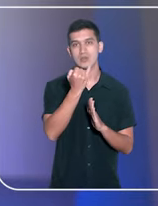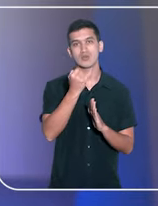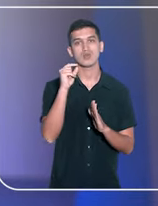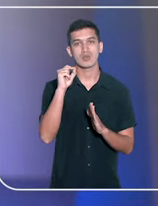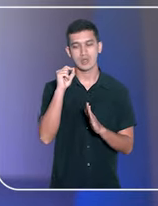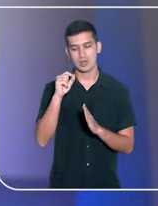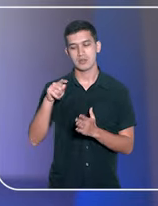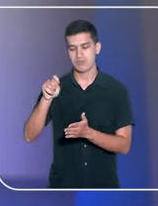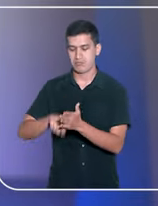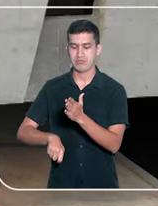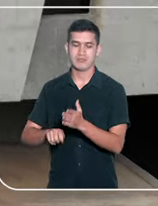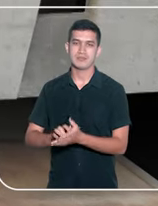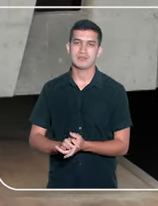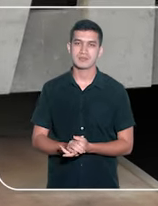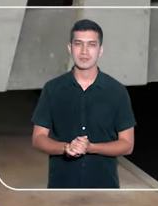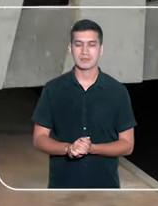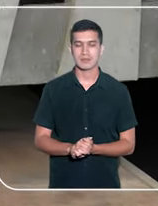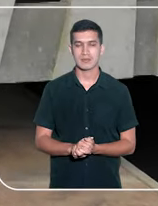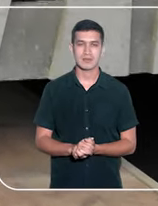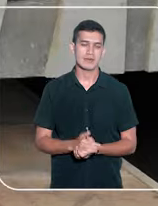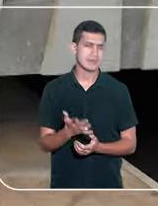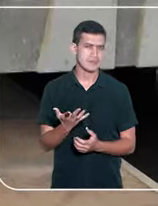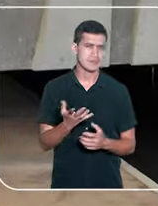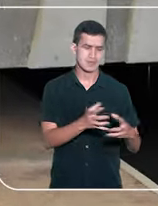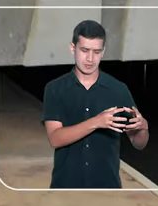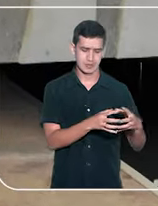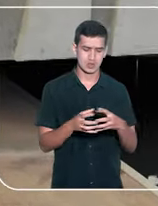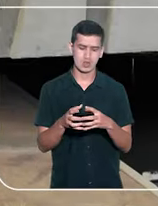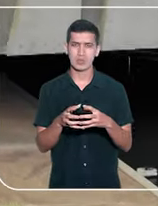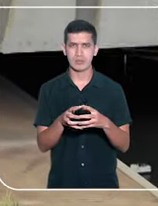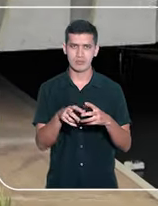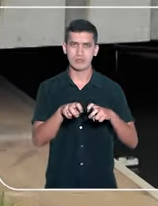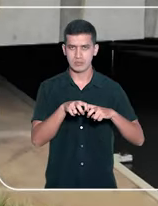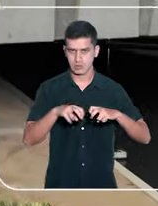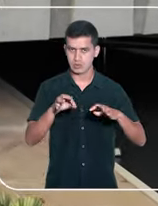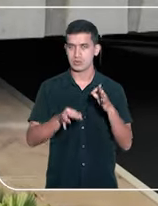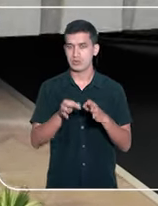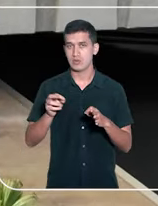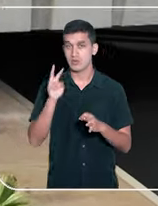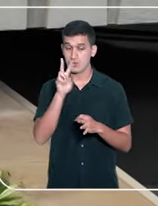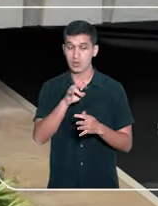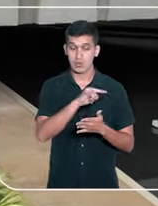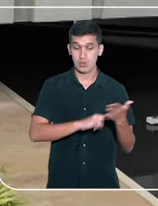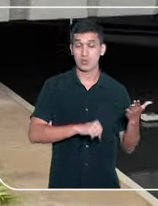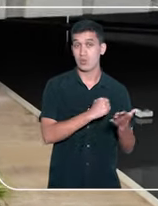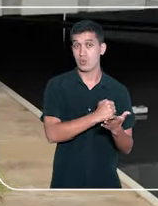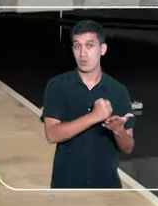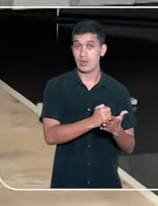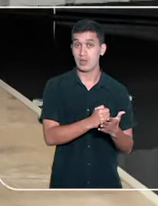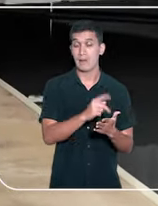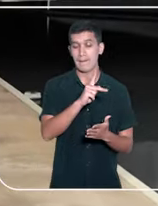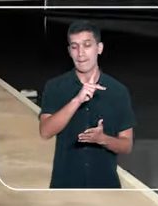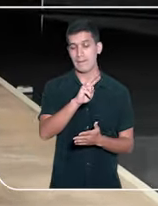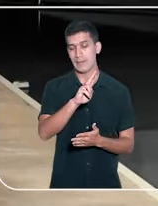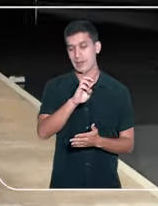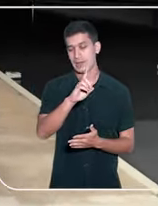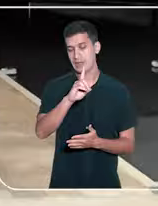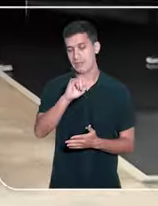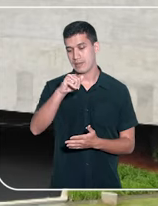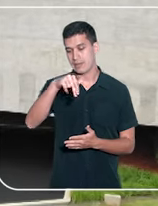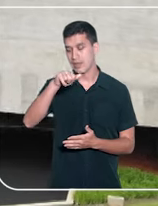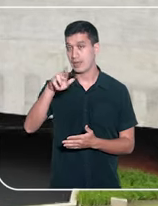o definitivo para o colegiado não é possível dar maior eficácia jurídica ao contrato preliminar do que é o